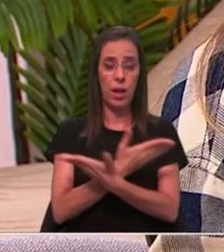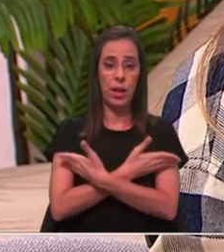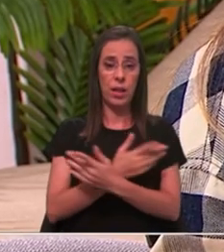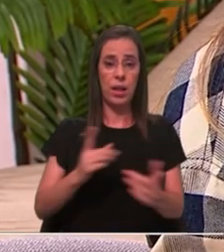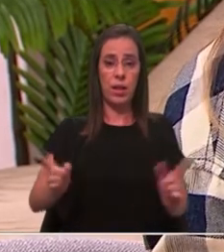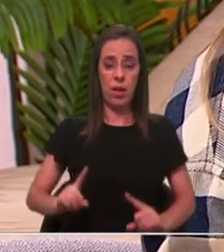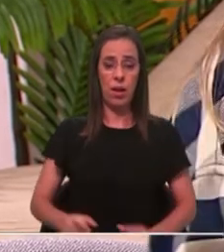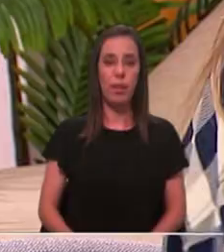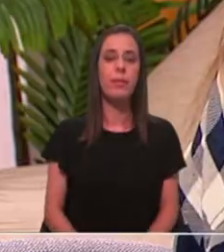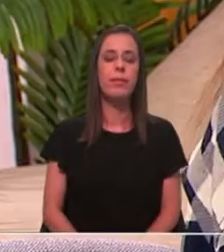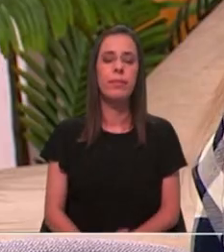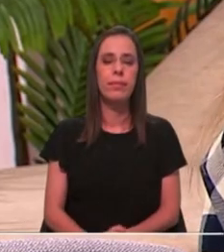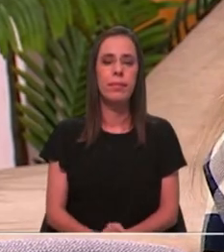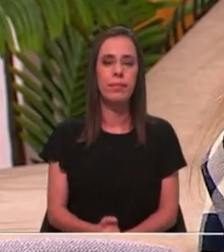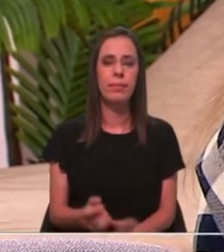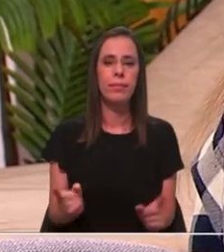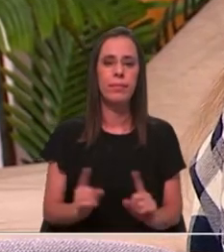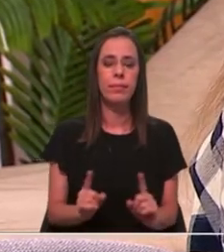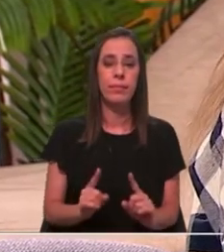Não,